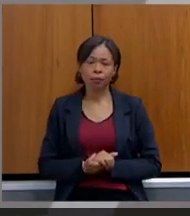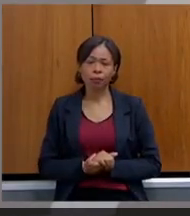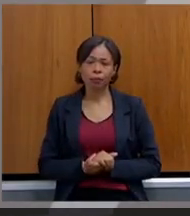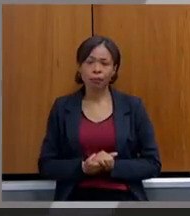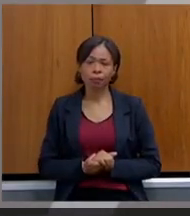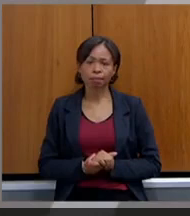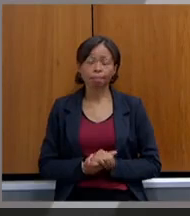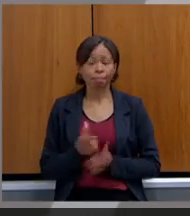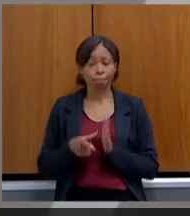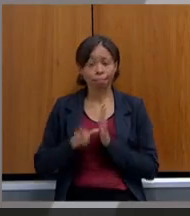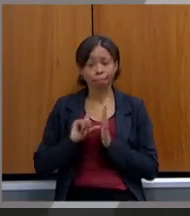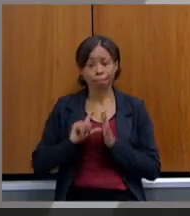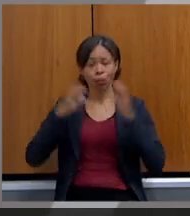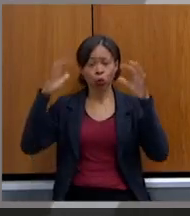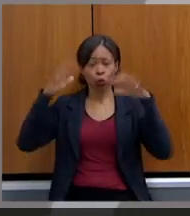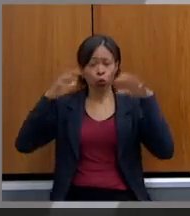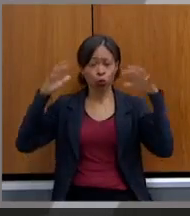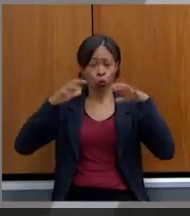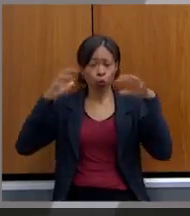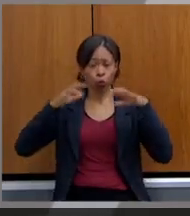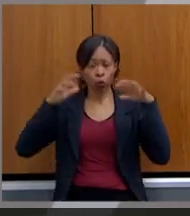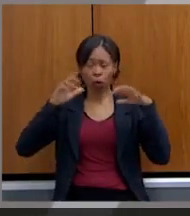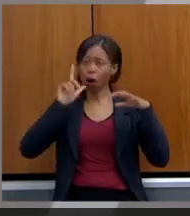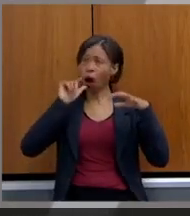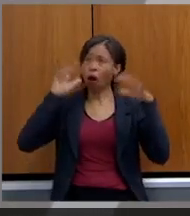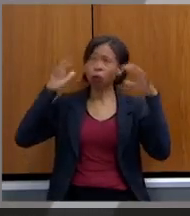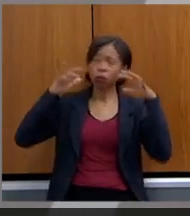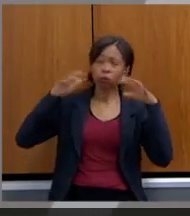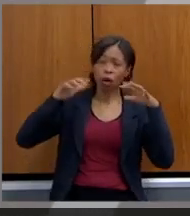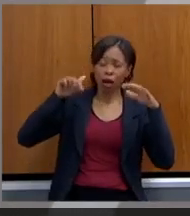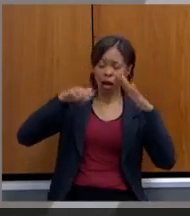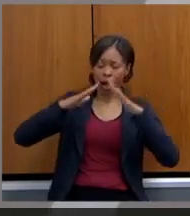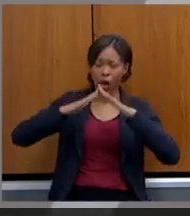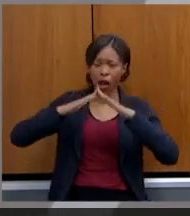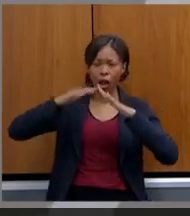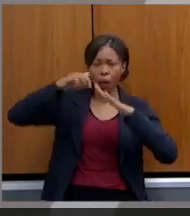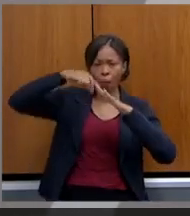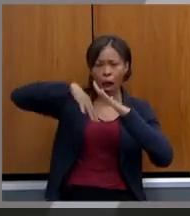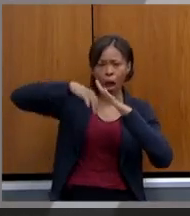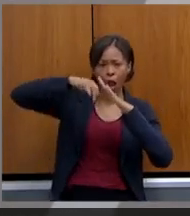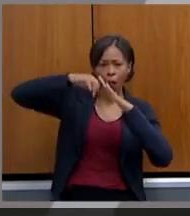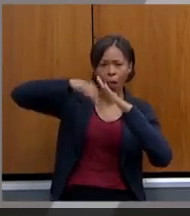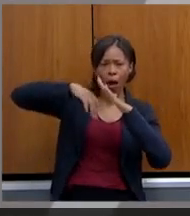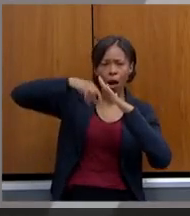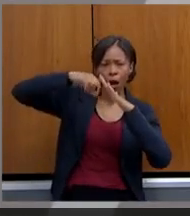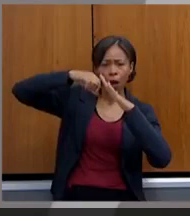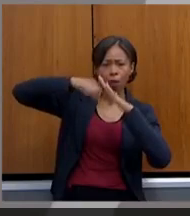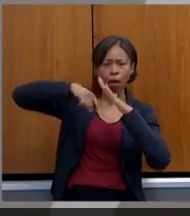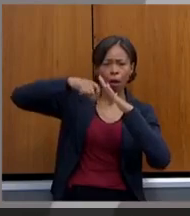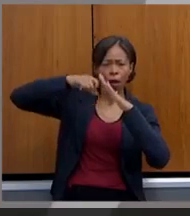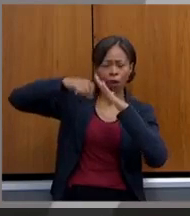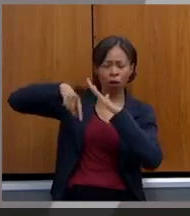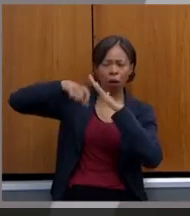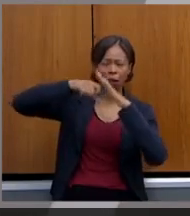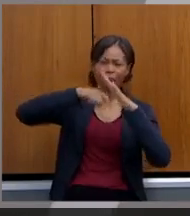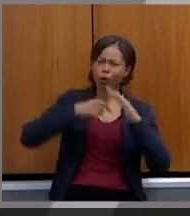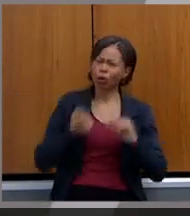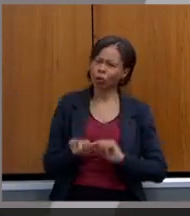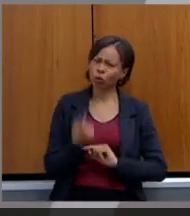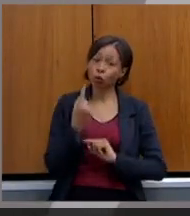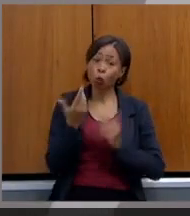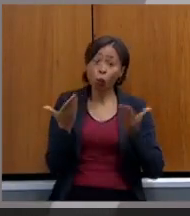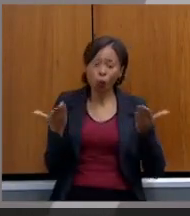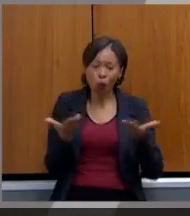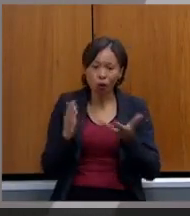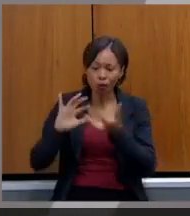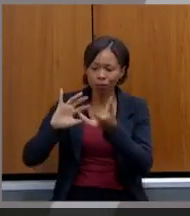quando chovia então aí a água vaza dava ela botei era para todo lado do deputado a volta mais absurda e hoje